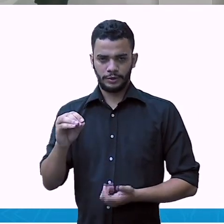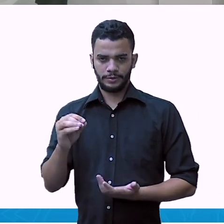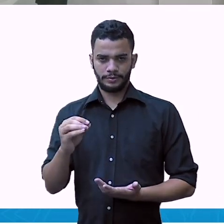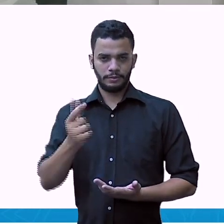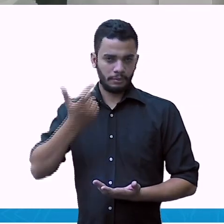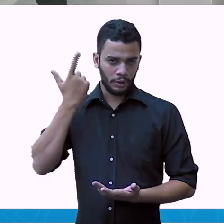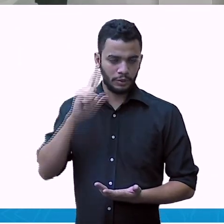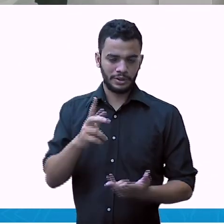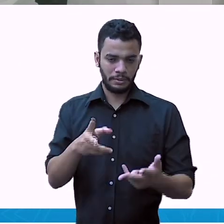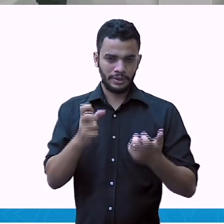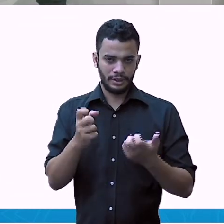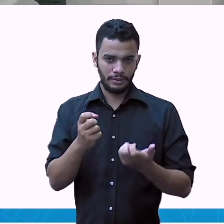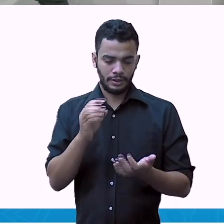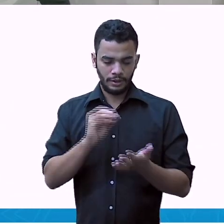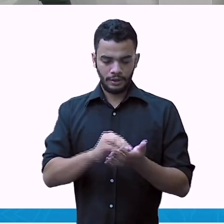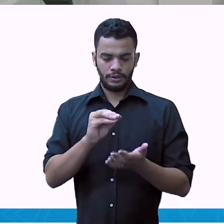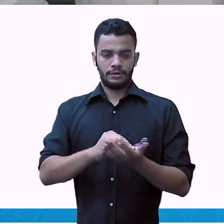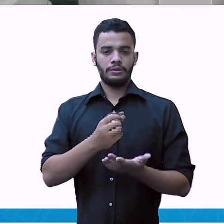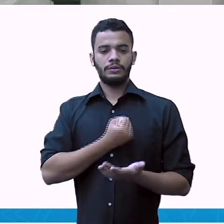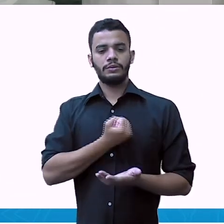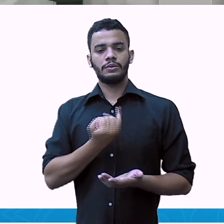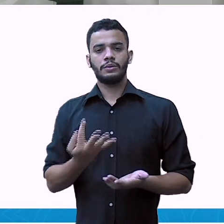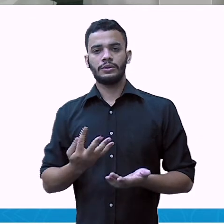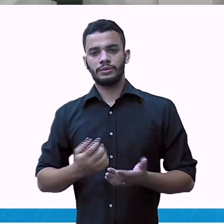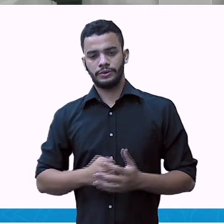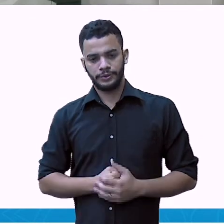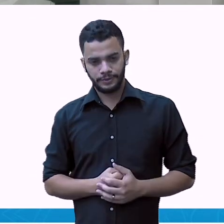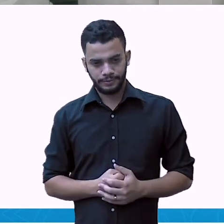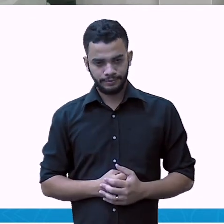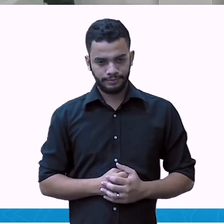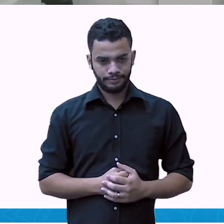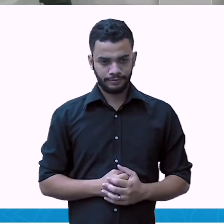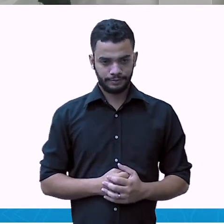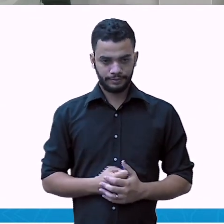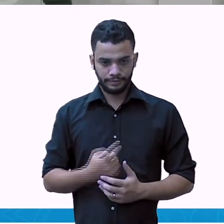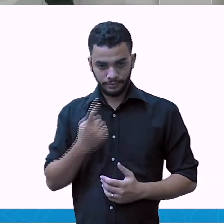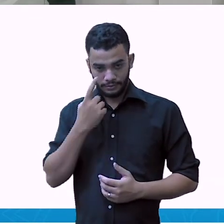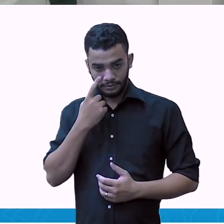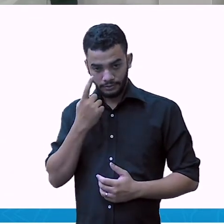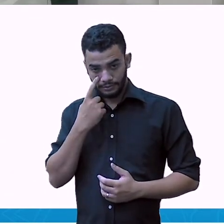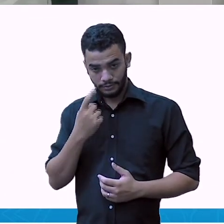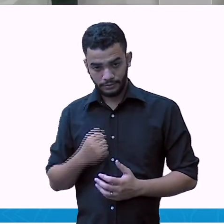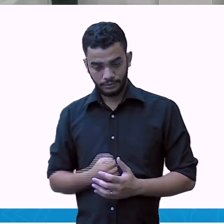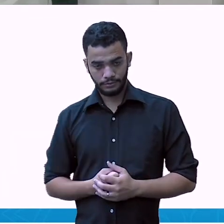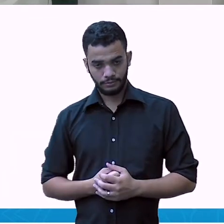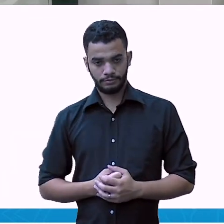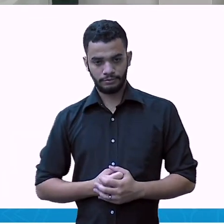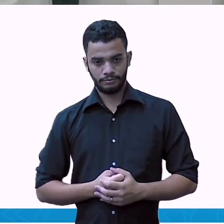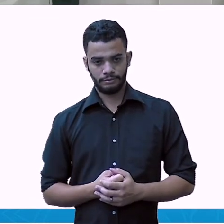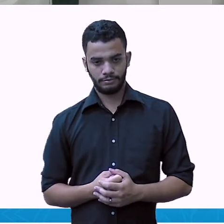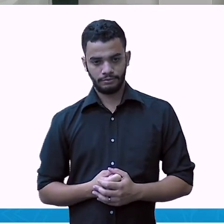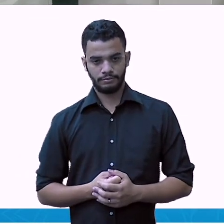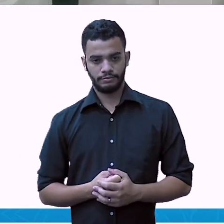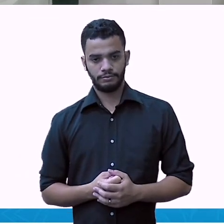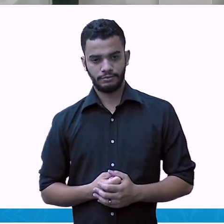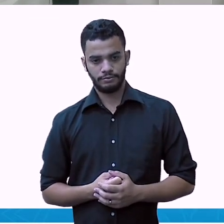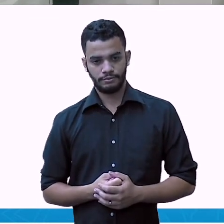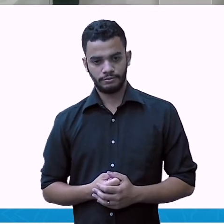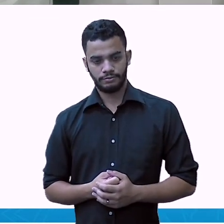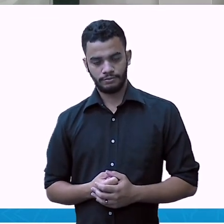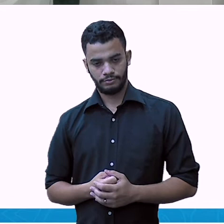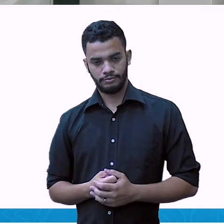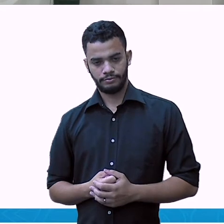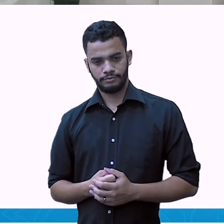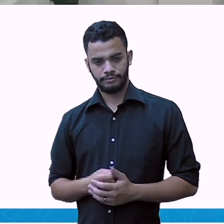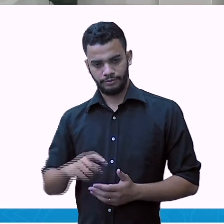Então, 0 tira 0 fica 0, 0 tira 0 fica 0. Aqui, eu preciso colocar a